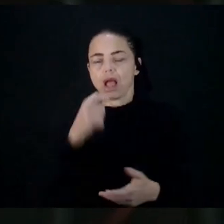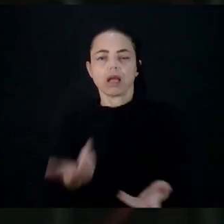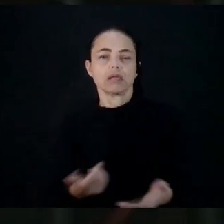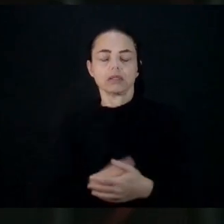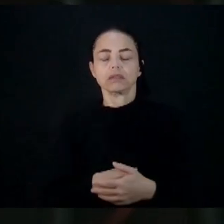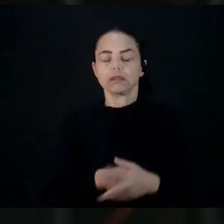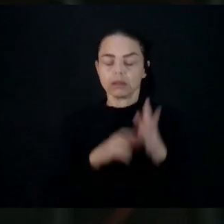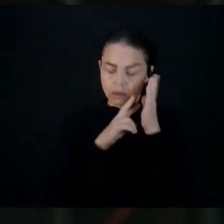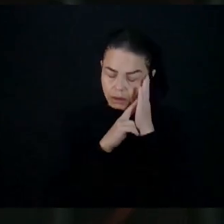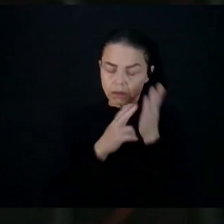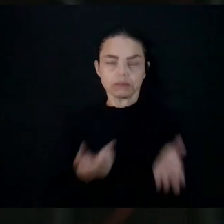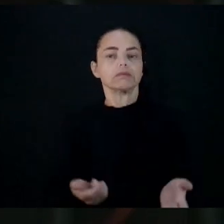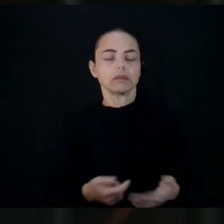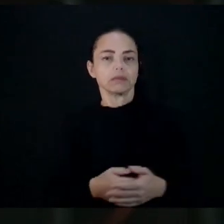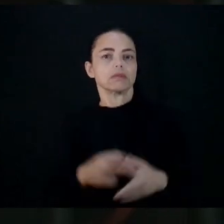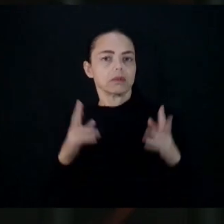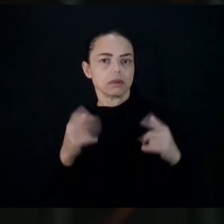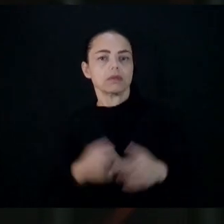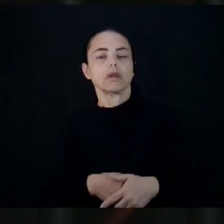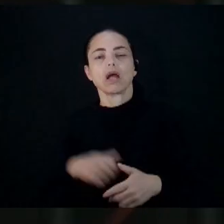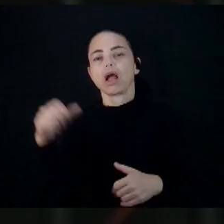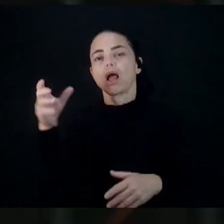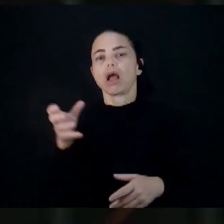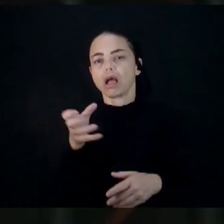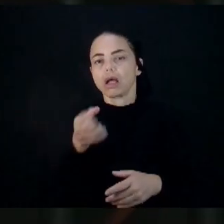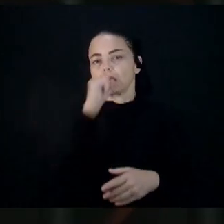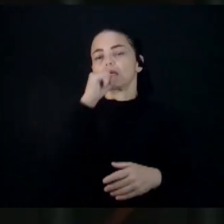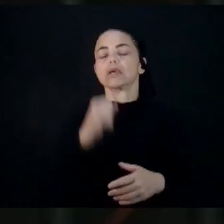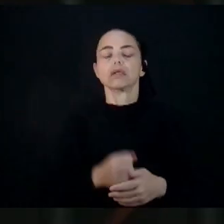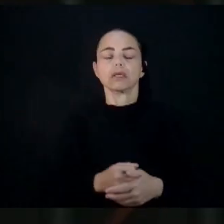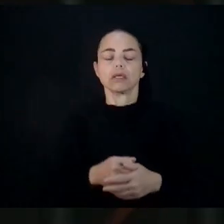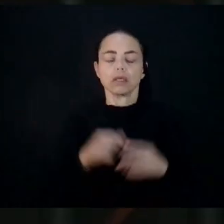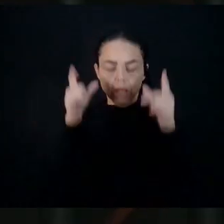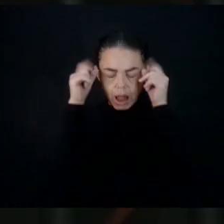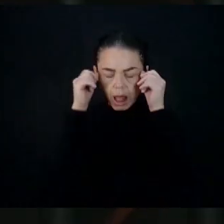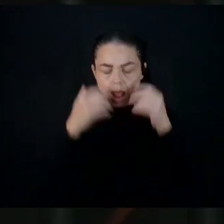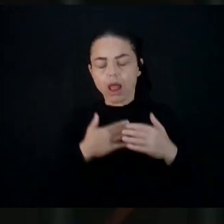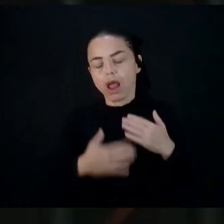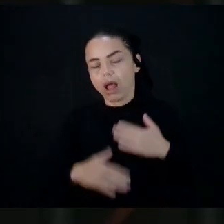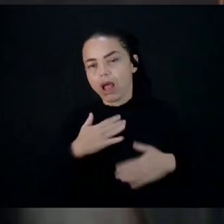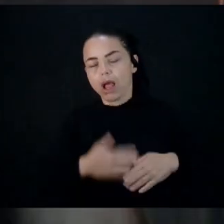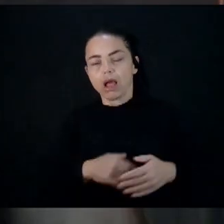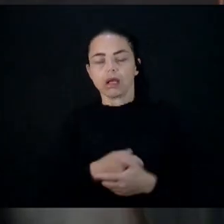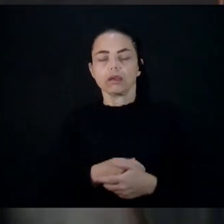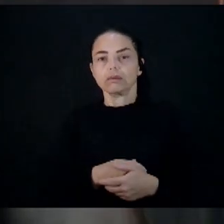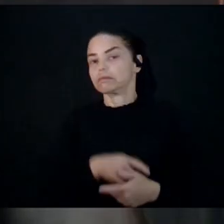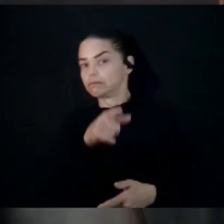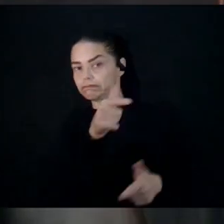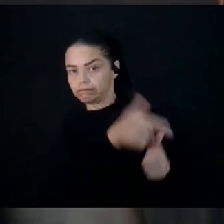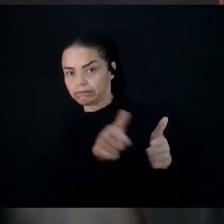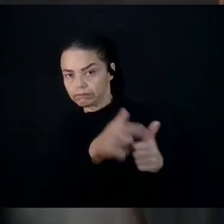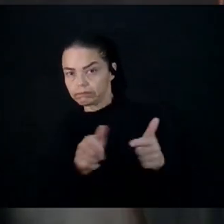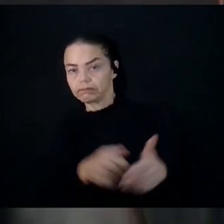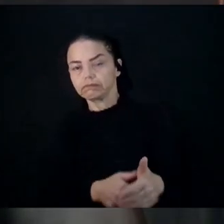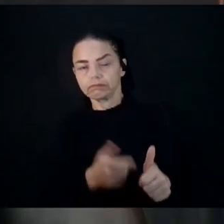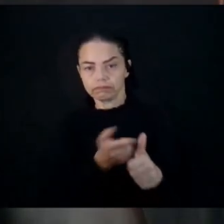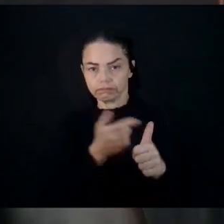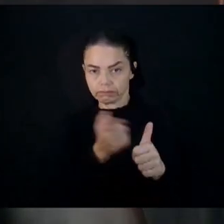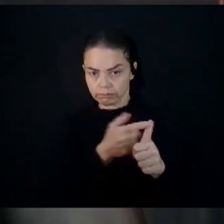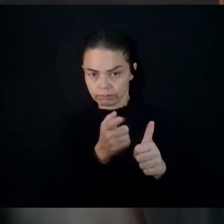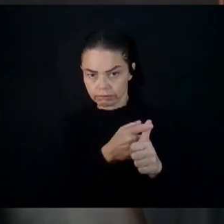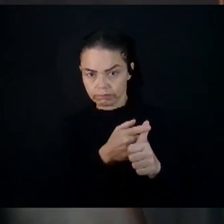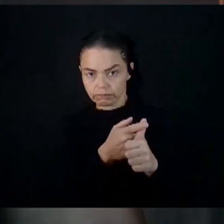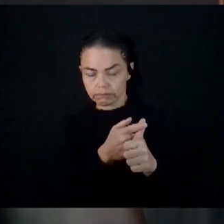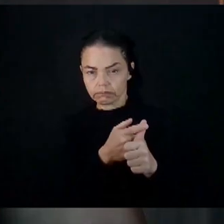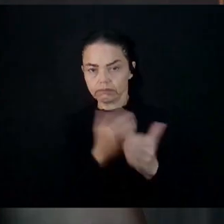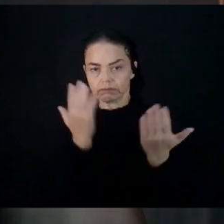pessoas falando mesmo, eu tomo uma cervejinha para relaxar, para dormir bem. E aí? Isso pode ser um problema, né? Primeiro pela questão psicológica, né?